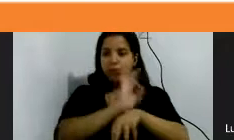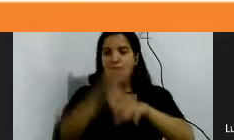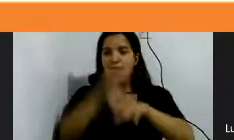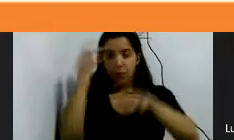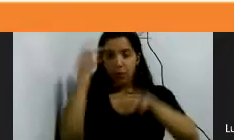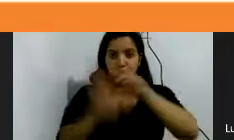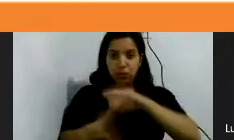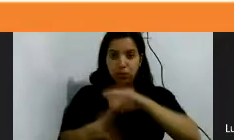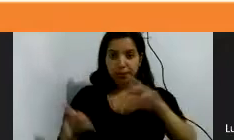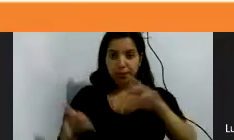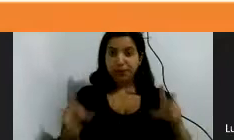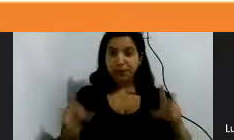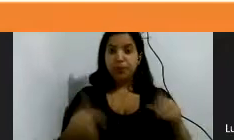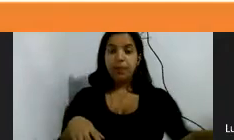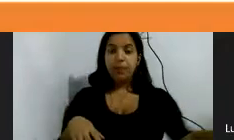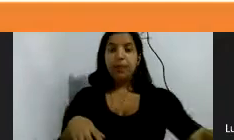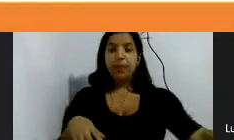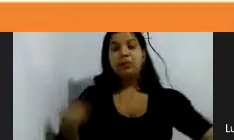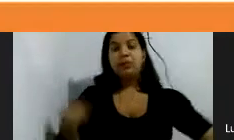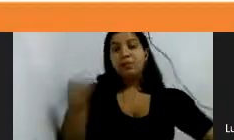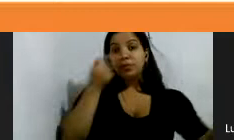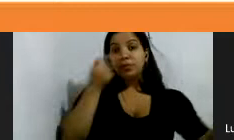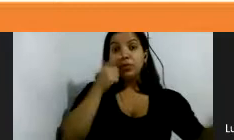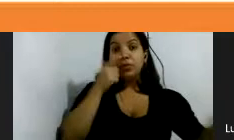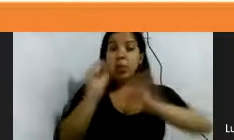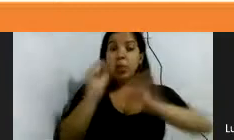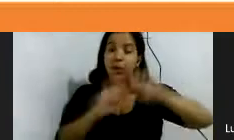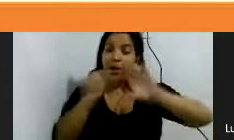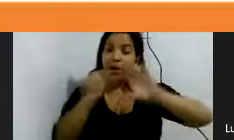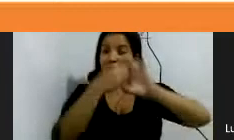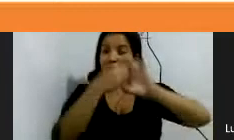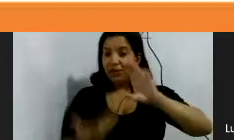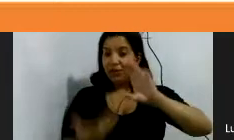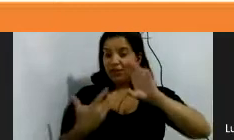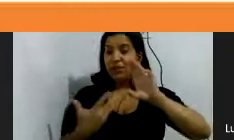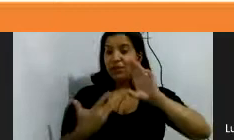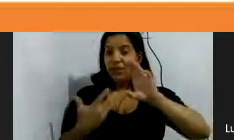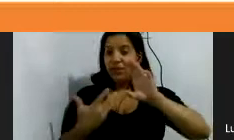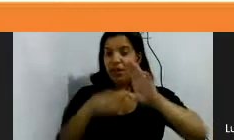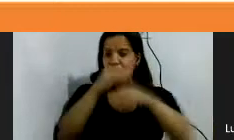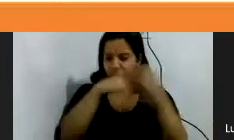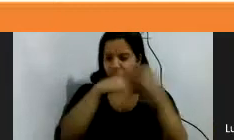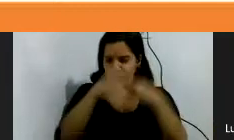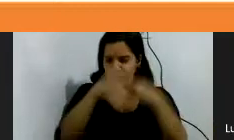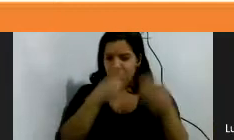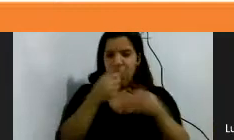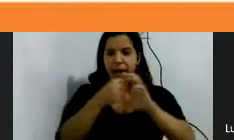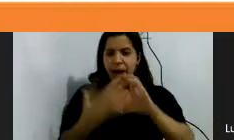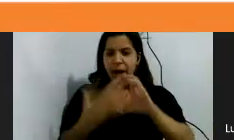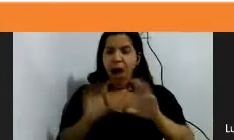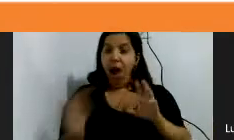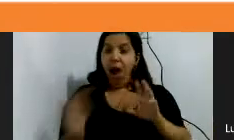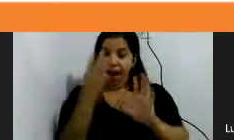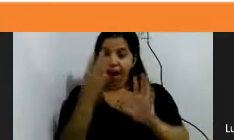pessoas e ele conseguiu caracterizar a partir dessa mistura 3